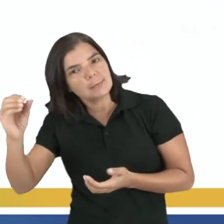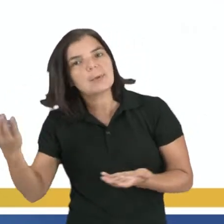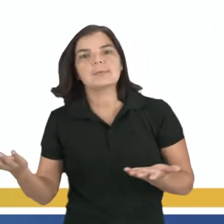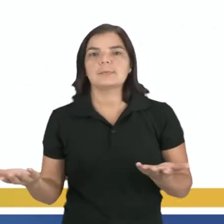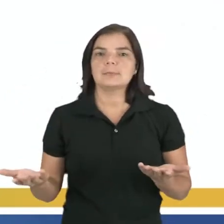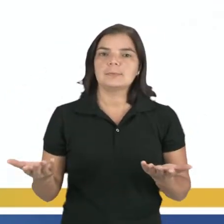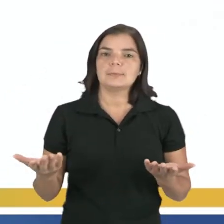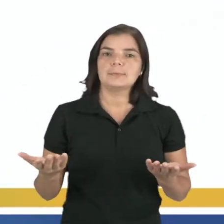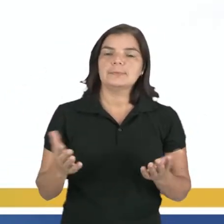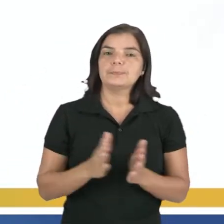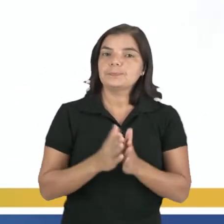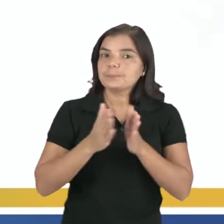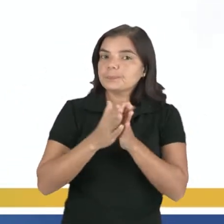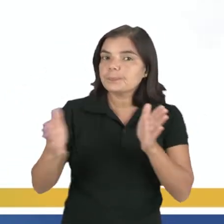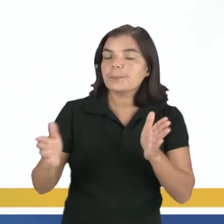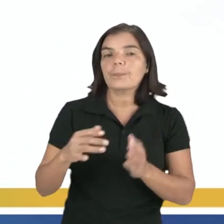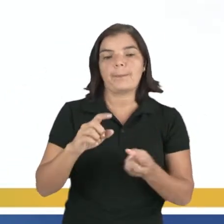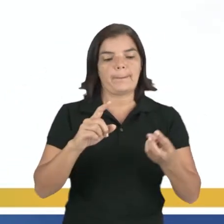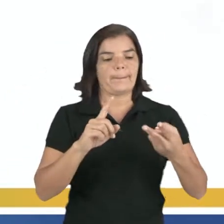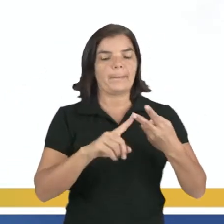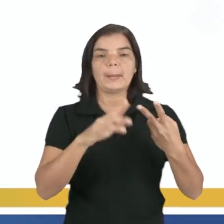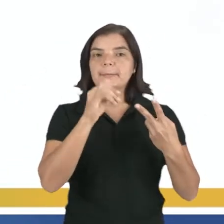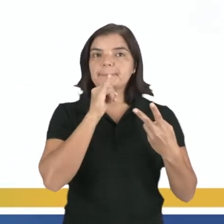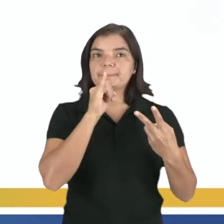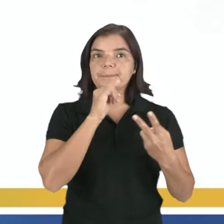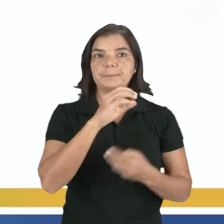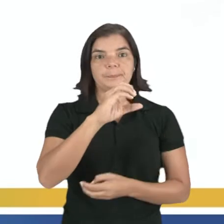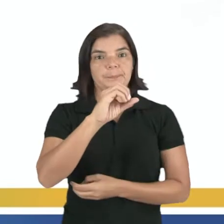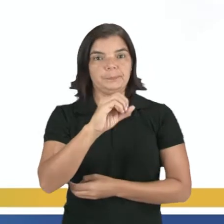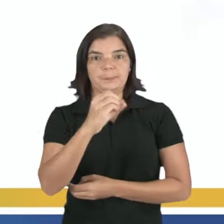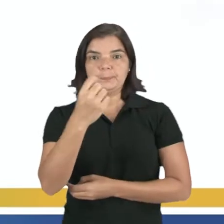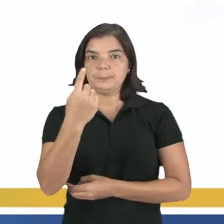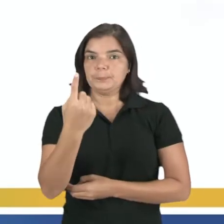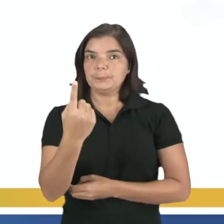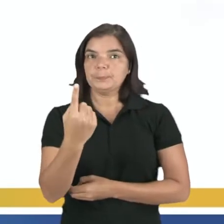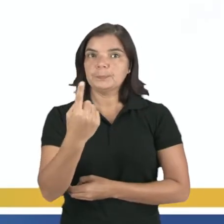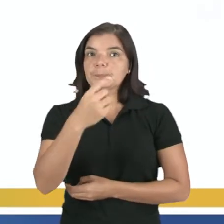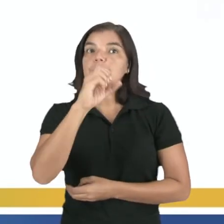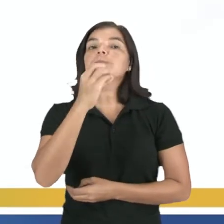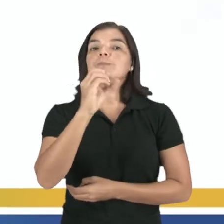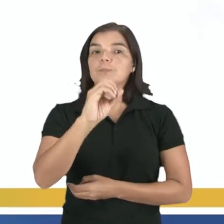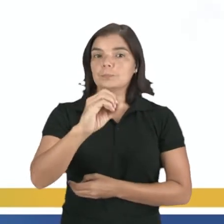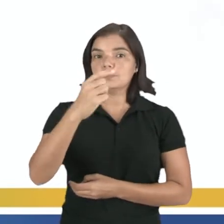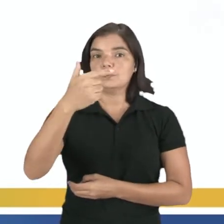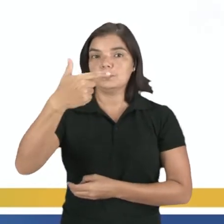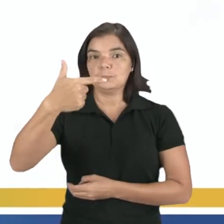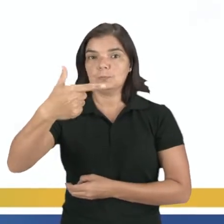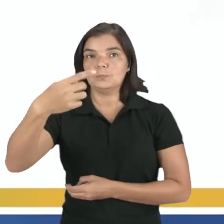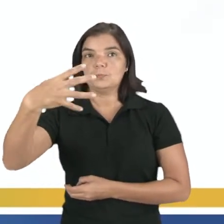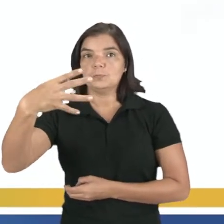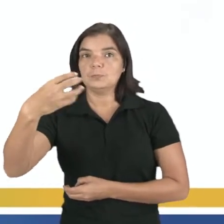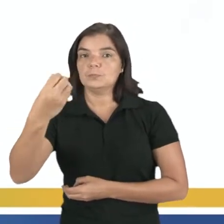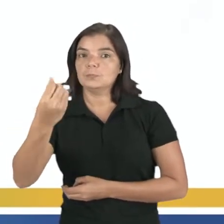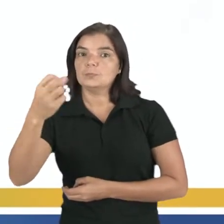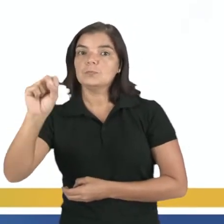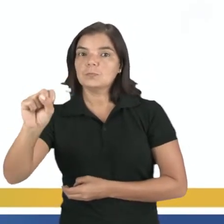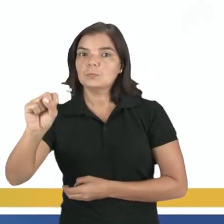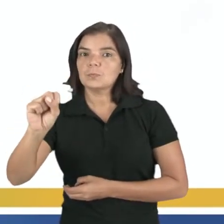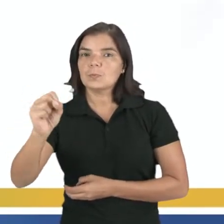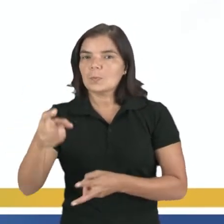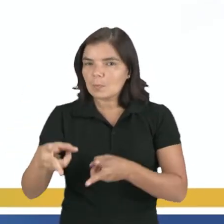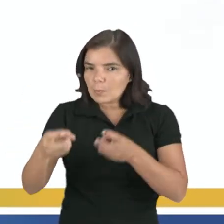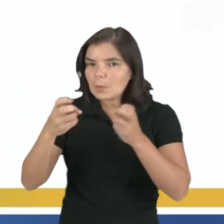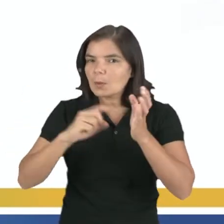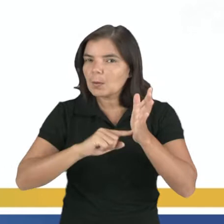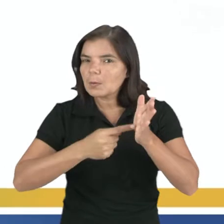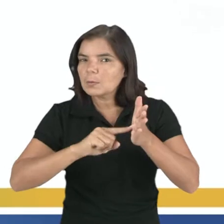diante. Segundo exemplo, 0, 2, 4, 6 e 8. Essa sequência aí, repare que ela não tem reticências, então